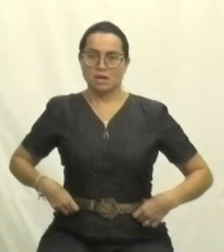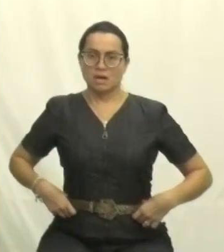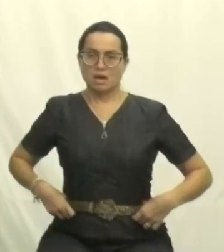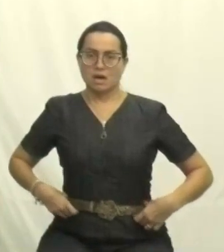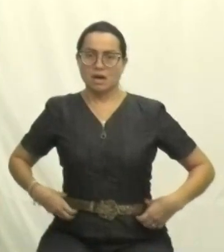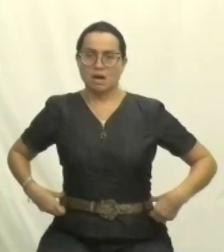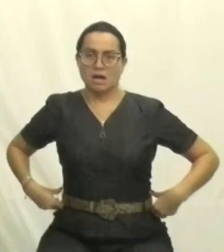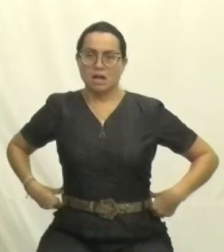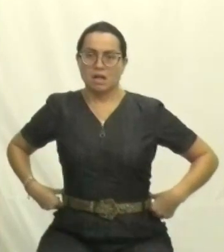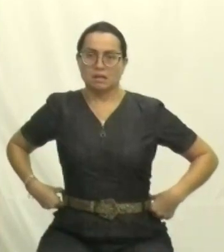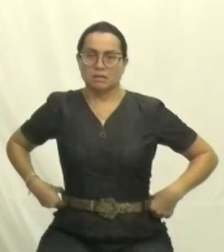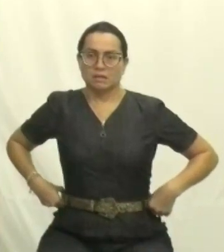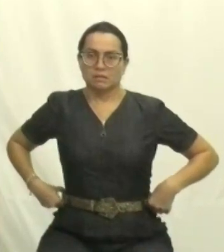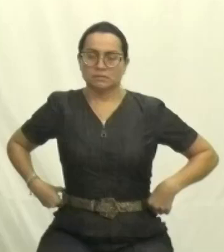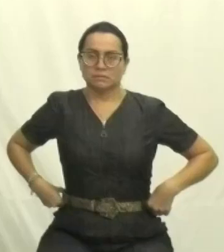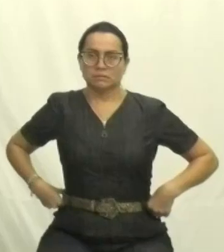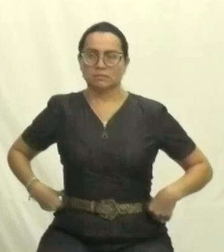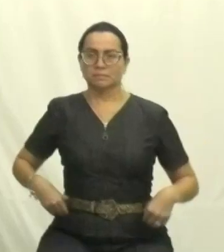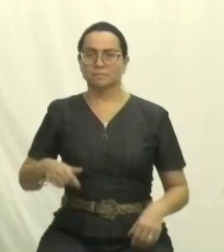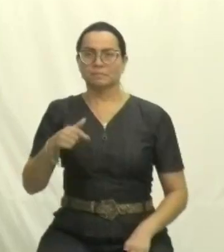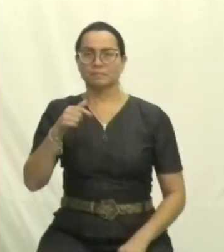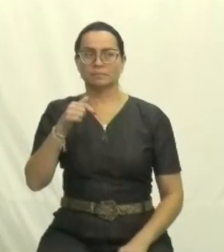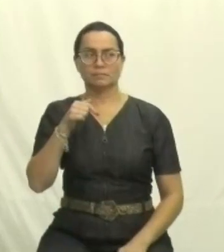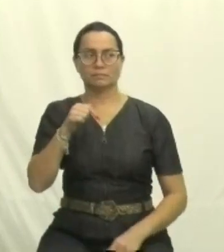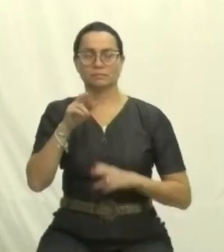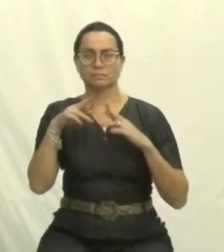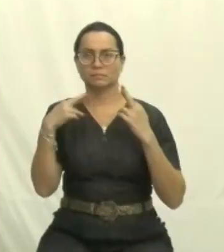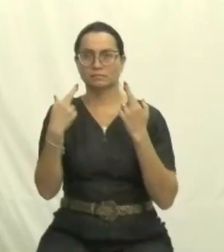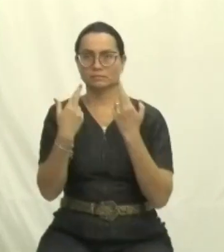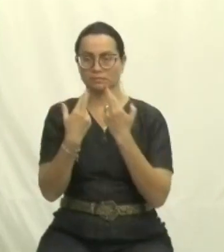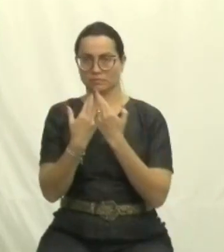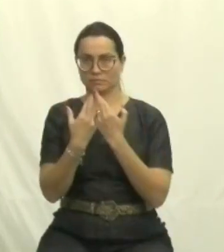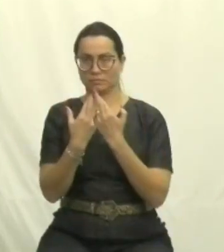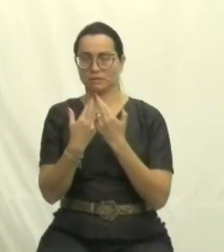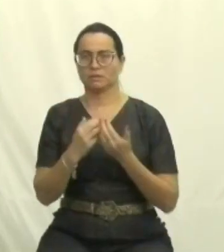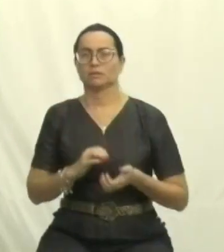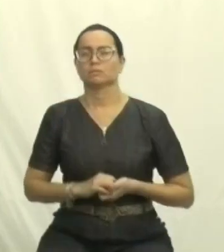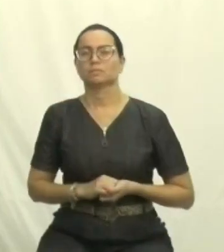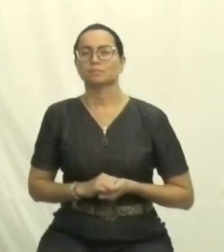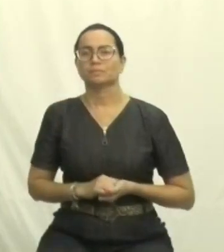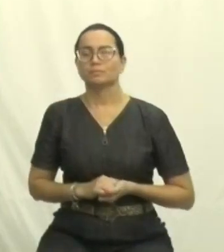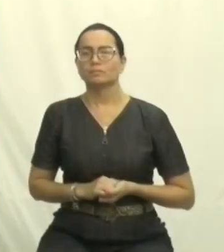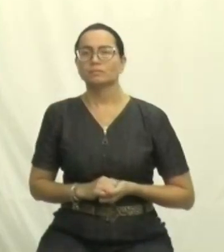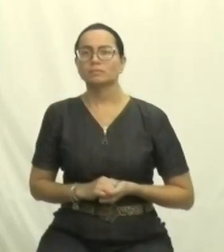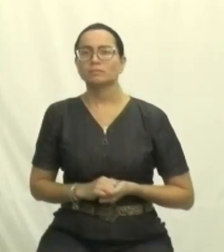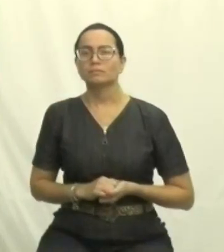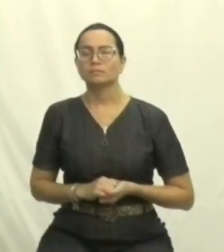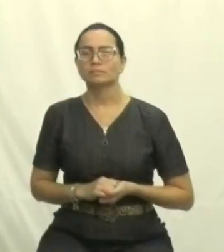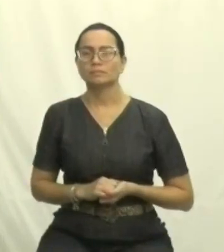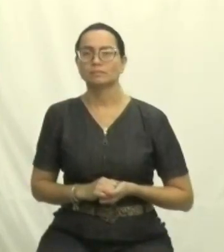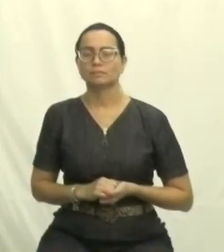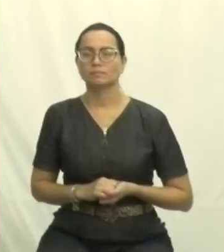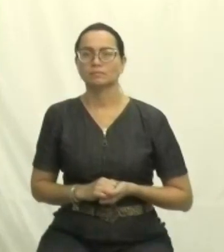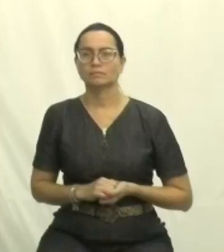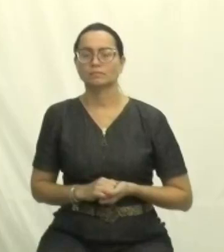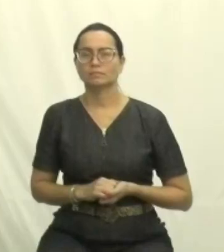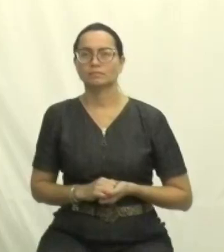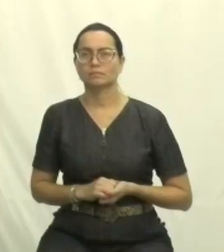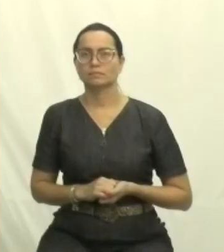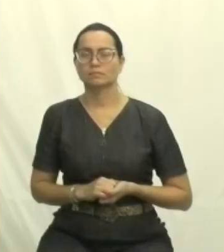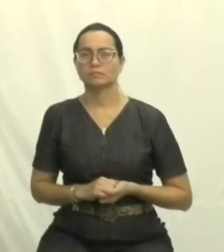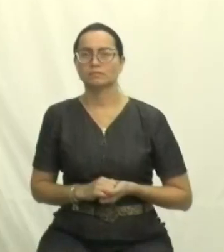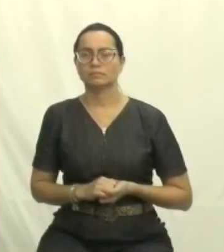Sétima sessão ordinária da terceira sessão legislativa da 19ª legislatura. Expediente.